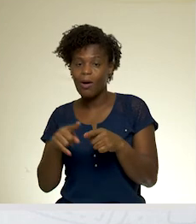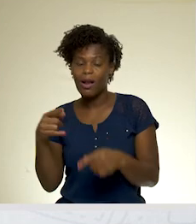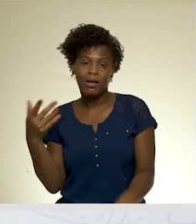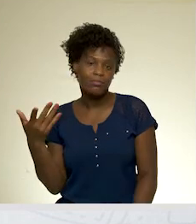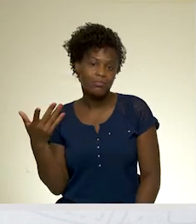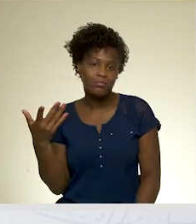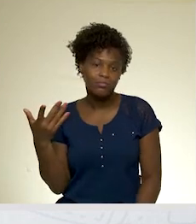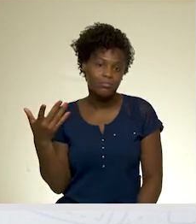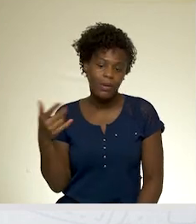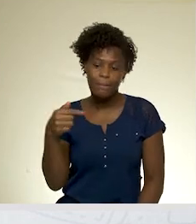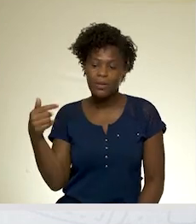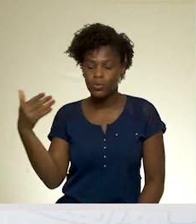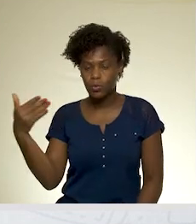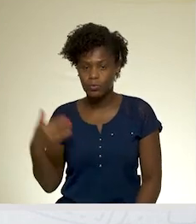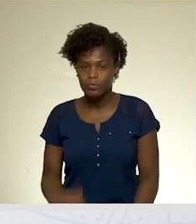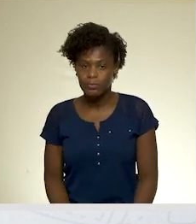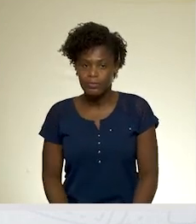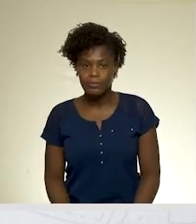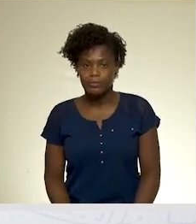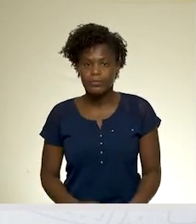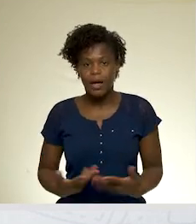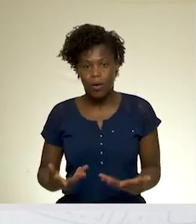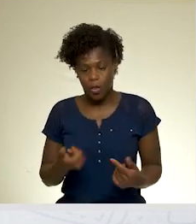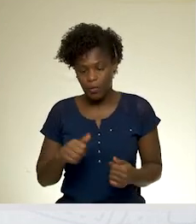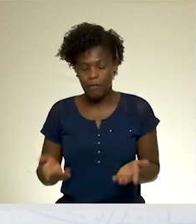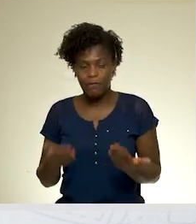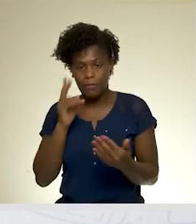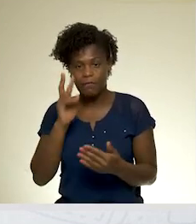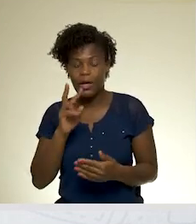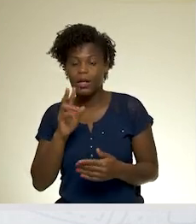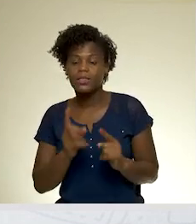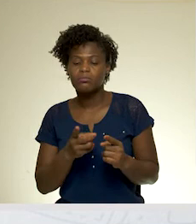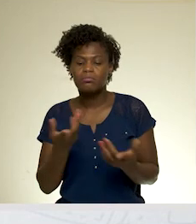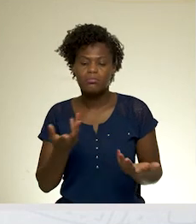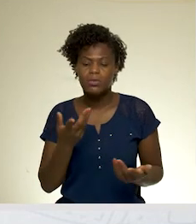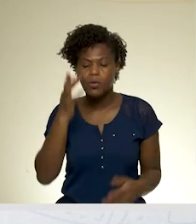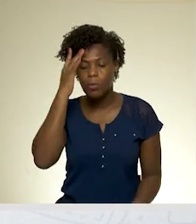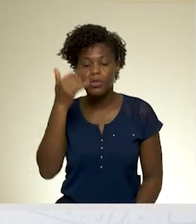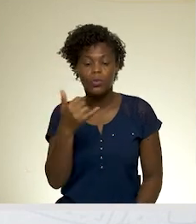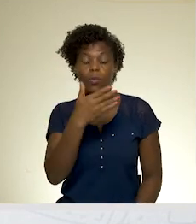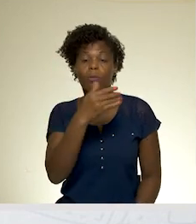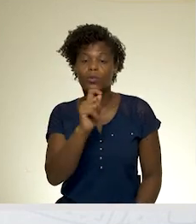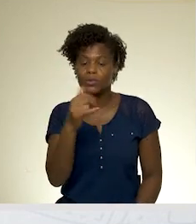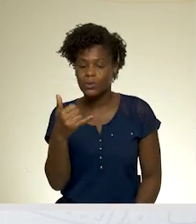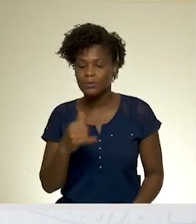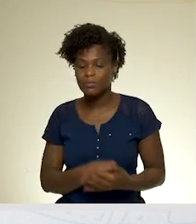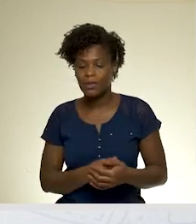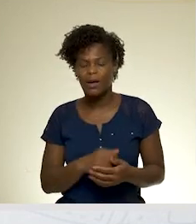igual a menos 1. Agora, vamos ver na linha 1.2. Mas quem é K?